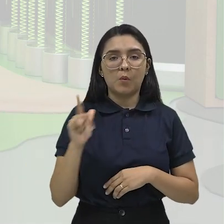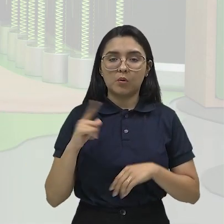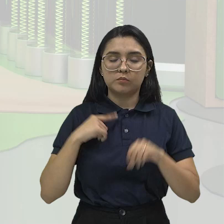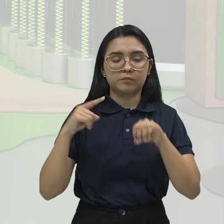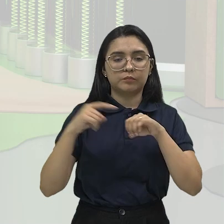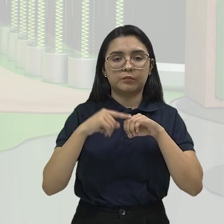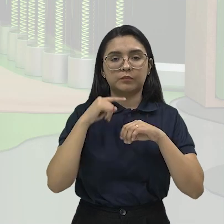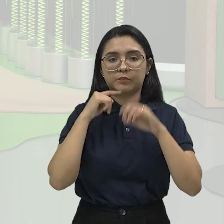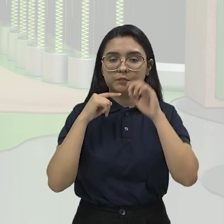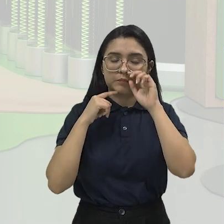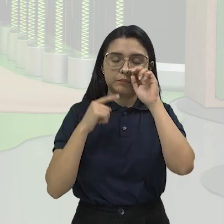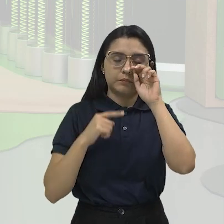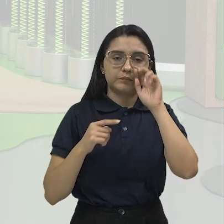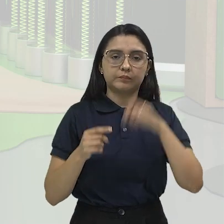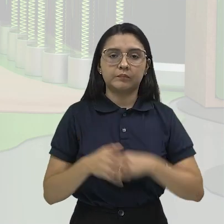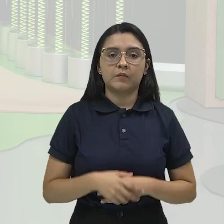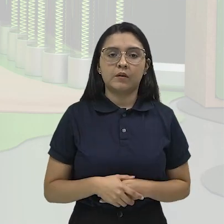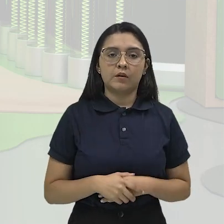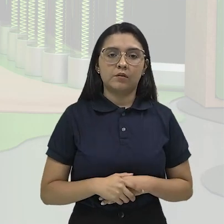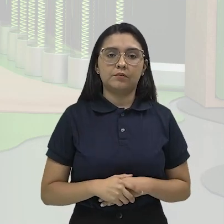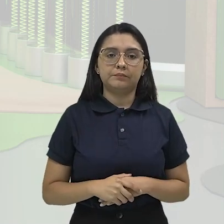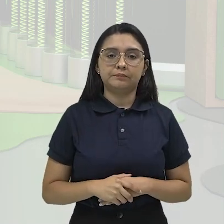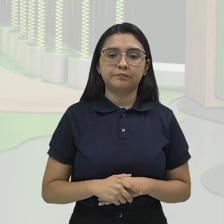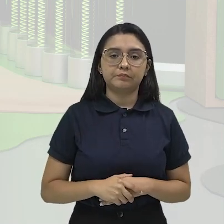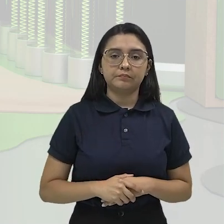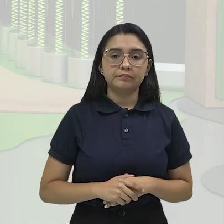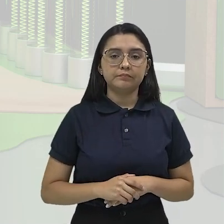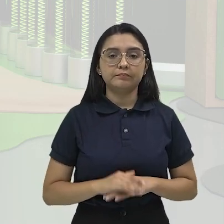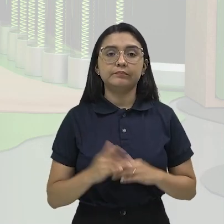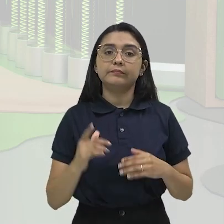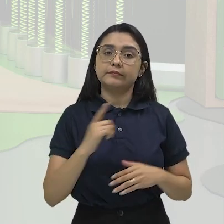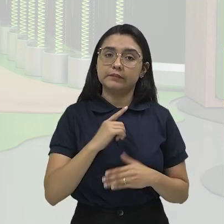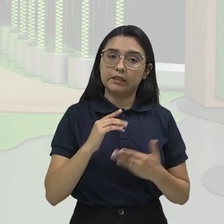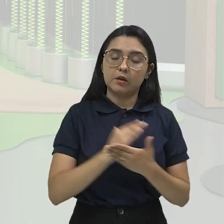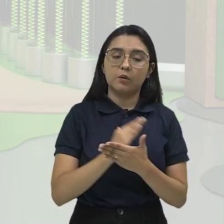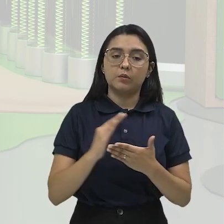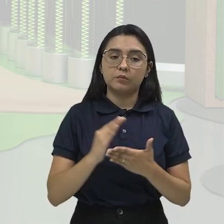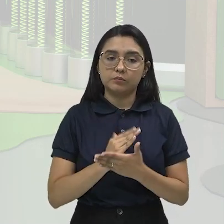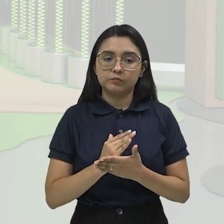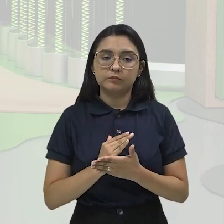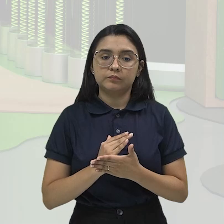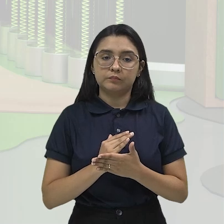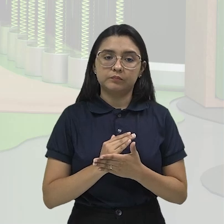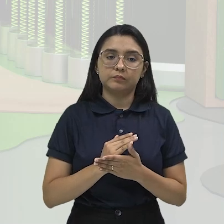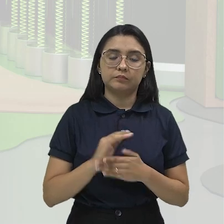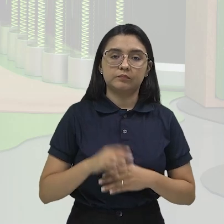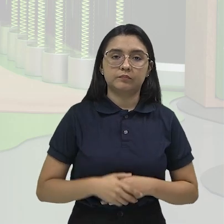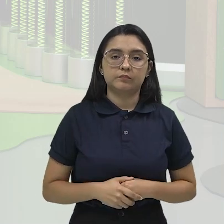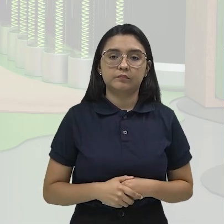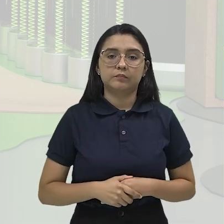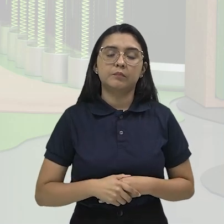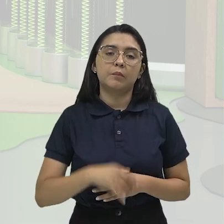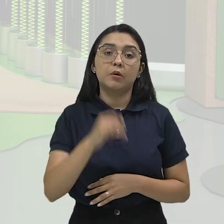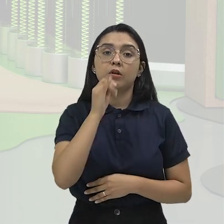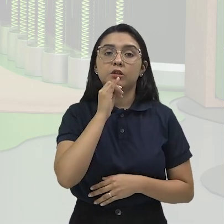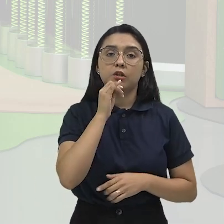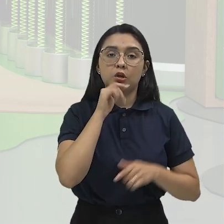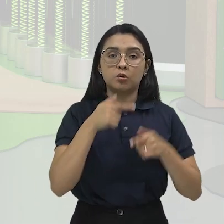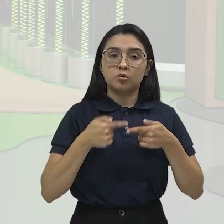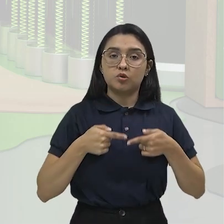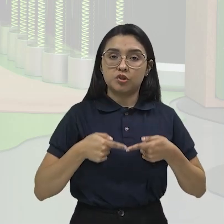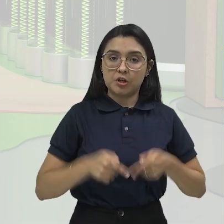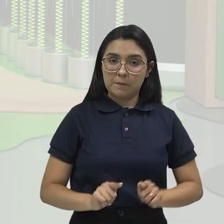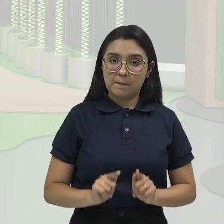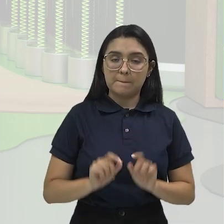outro acabe entrando também. Claro, existem exceções a essas regras, por exemplo, os gêmeos. Os